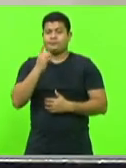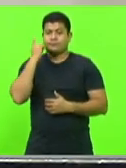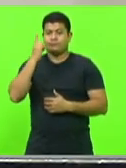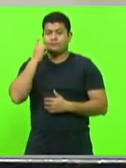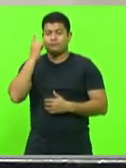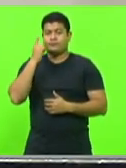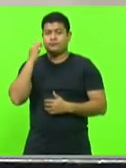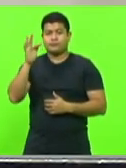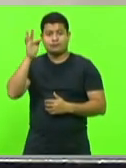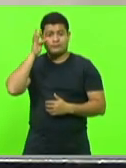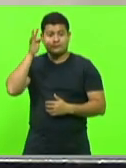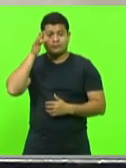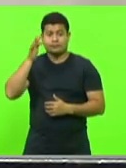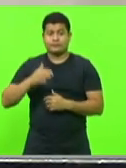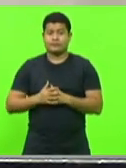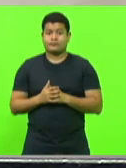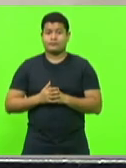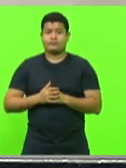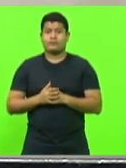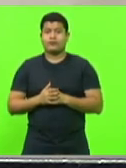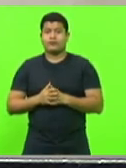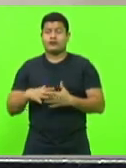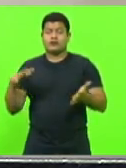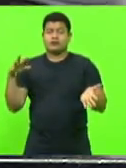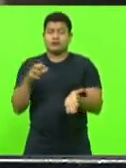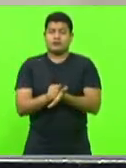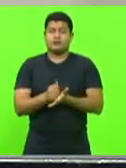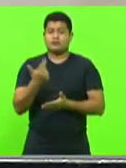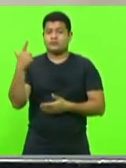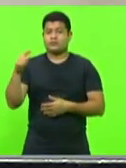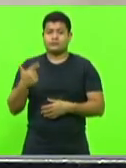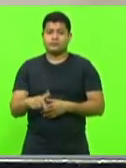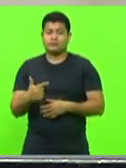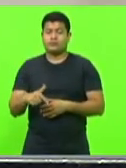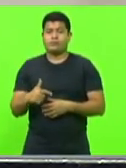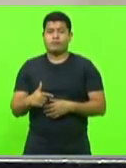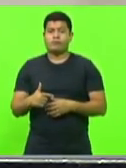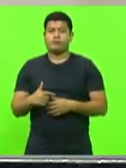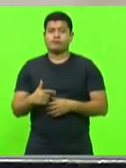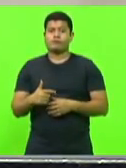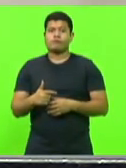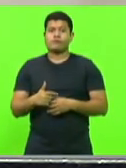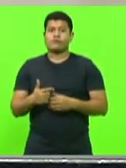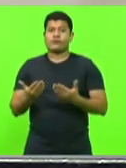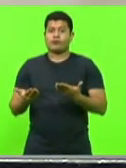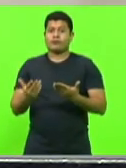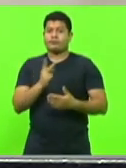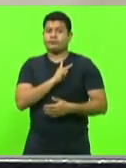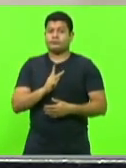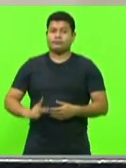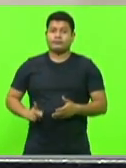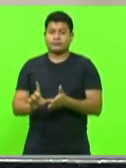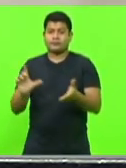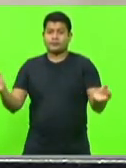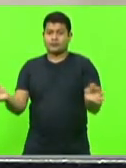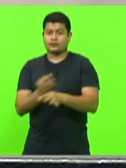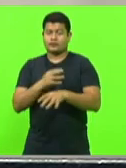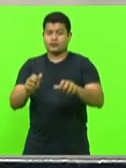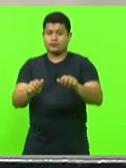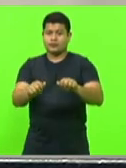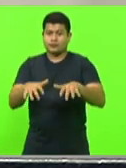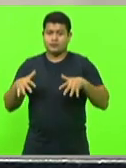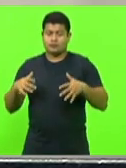Krelin. Não havendo novos oradores inscritos, esta presidência, antes de encerrar a sessão,